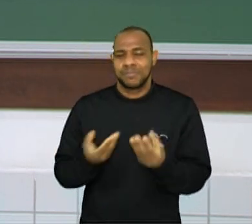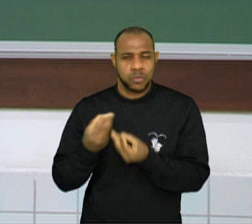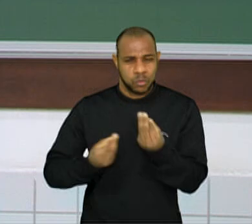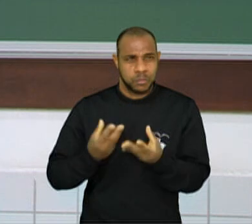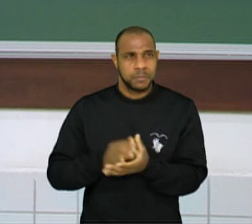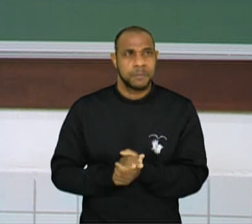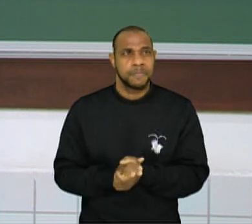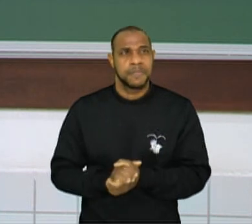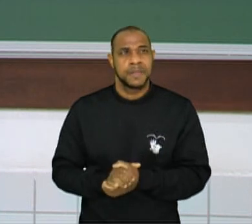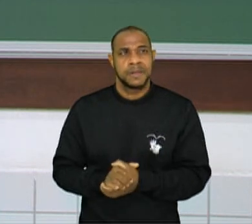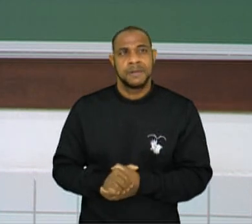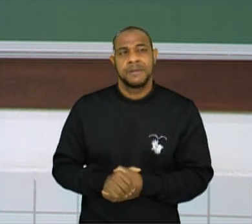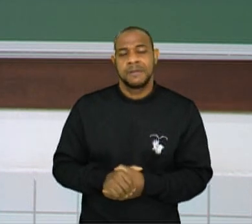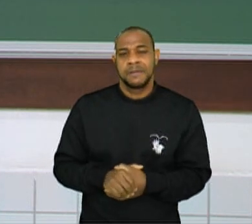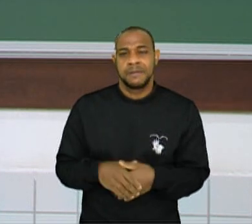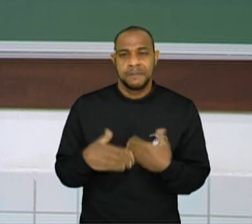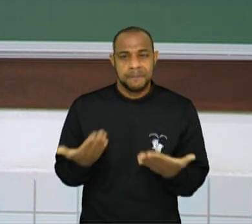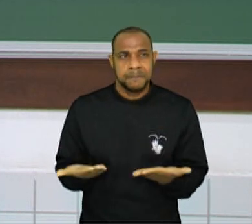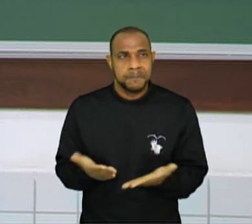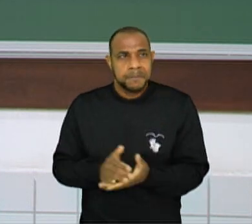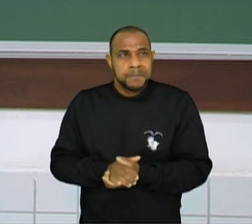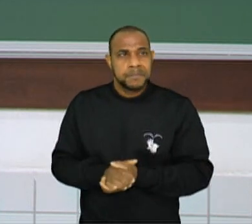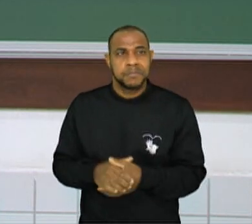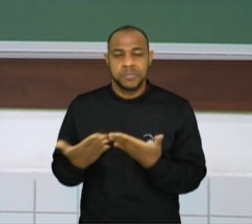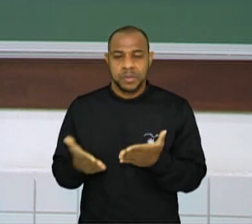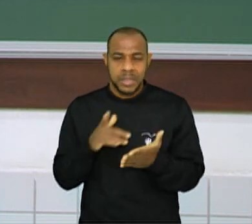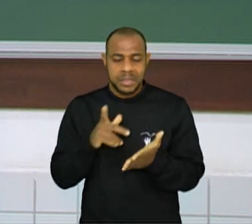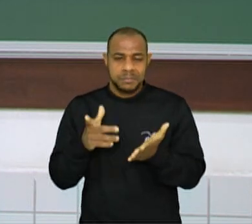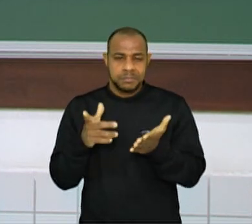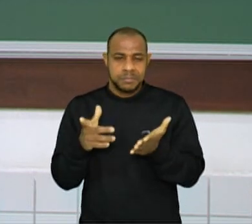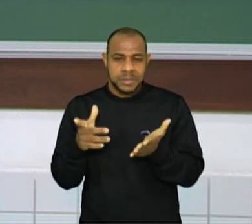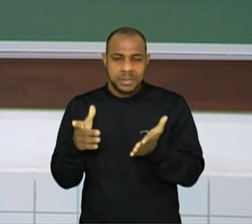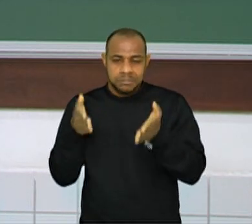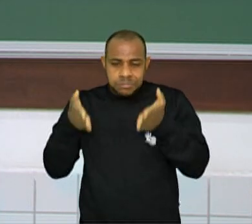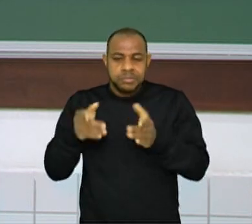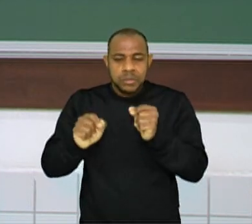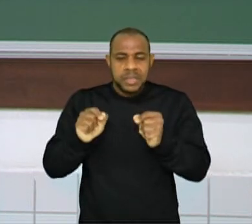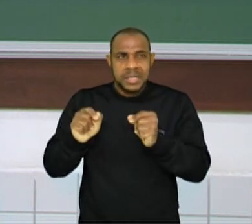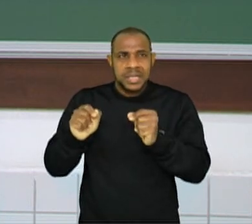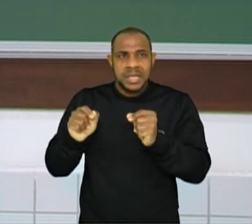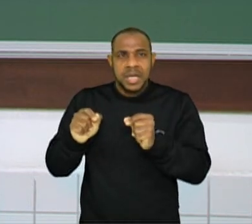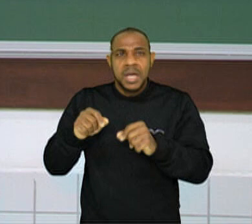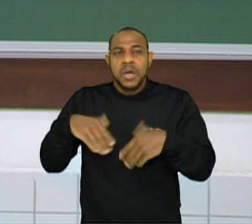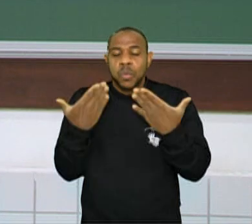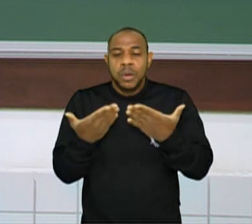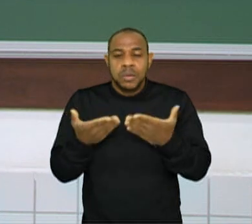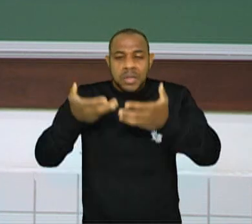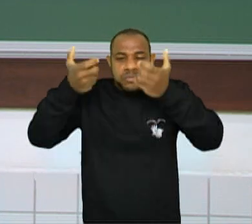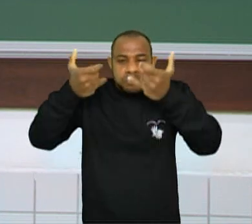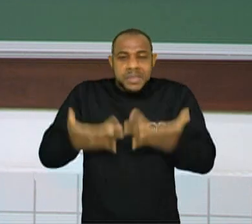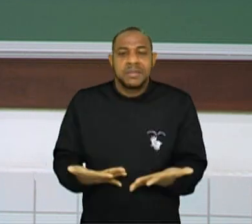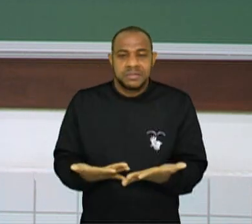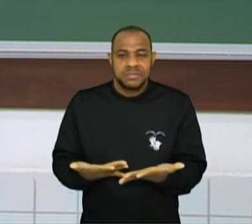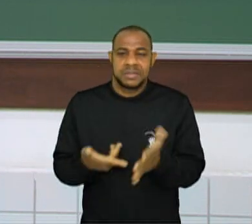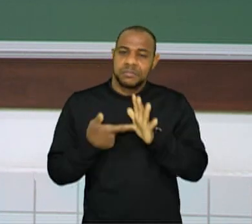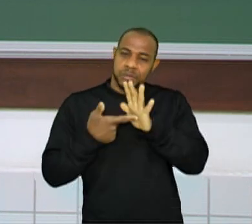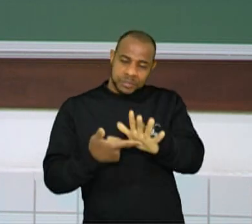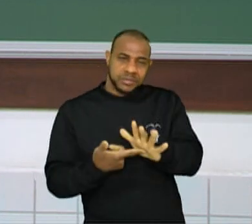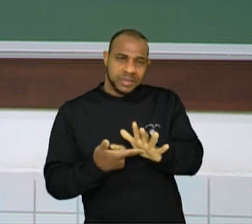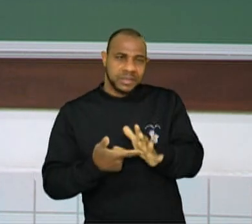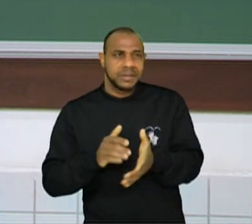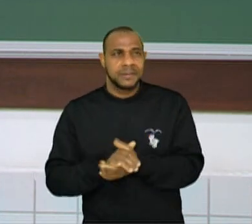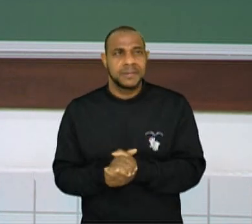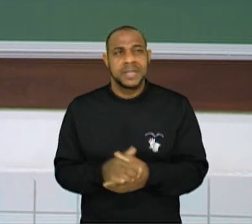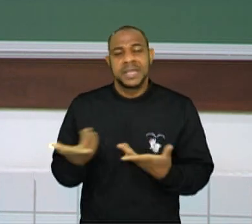o professor, vou repetir aqui, o professor enfatizou, que até agora, quais são as justificativas que foram dadas. Sempre